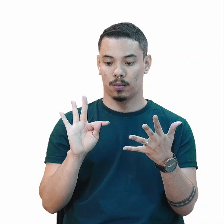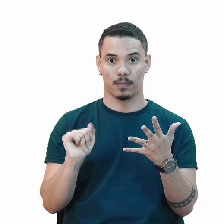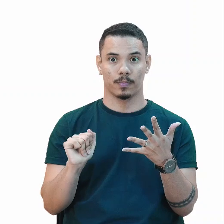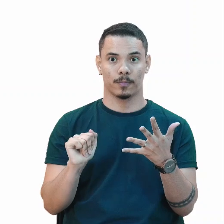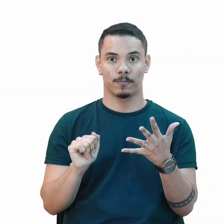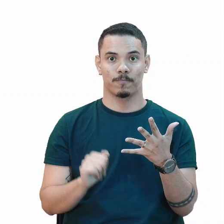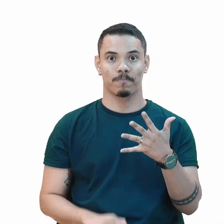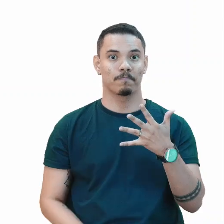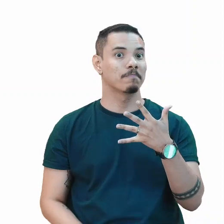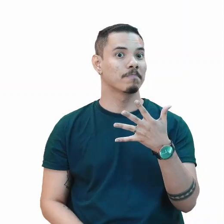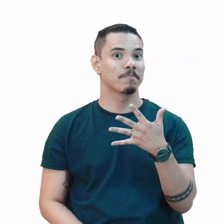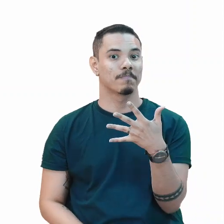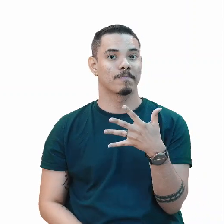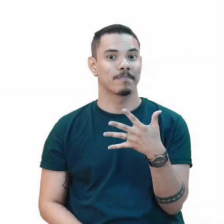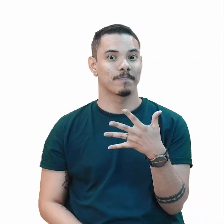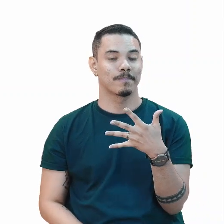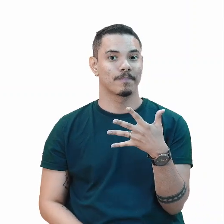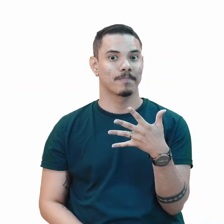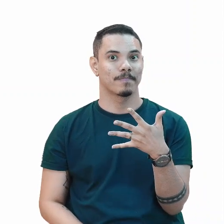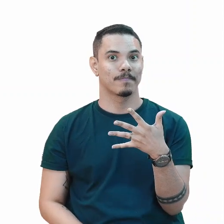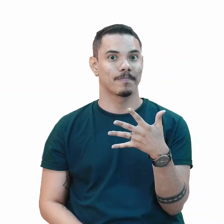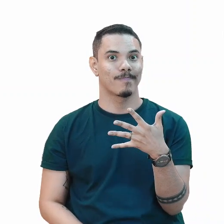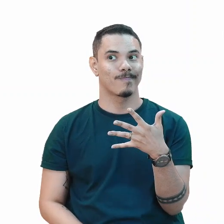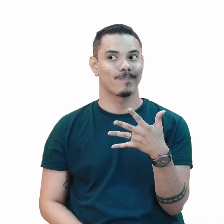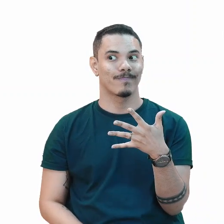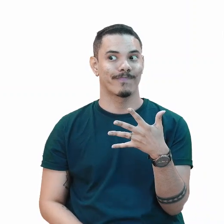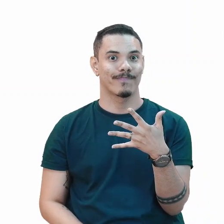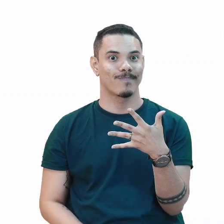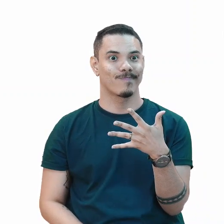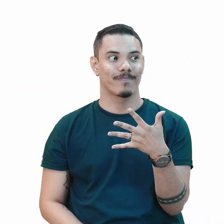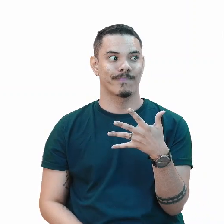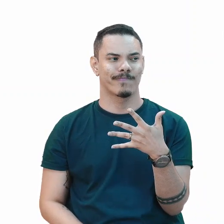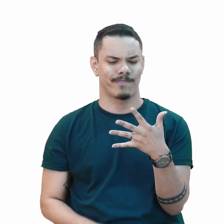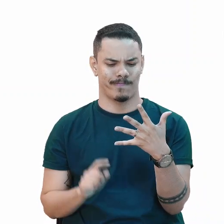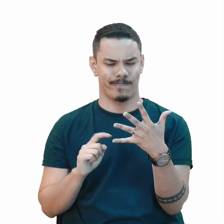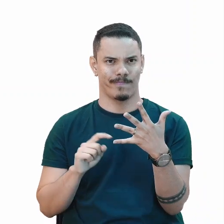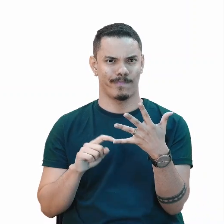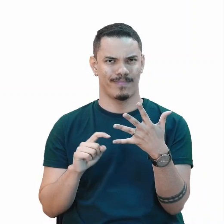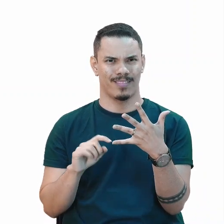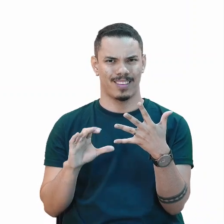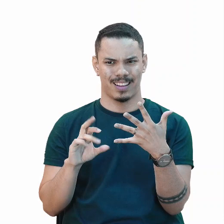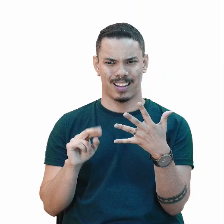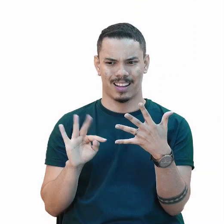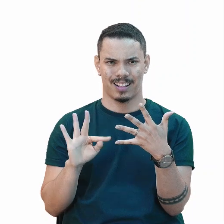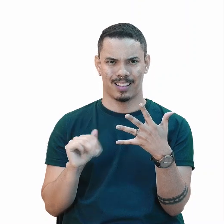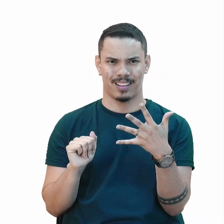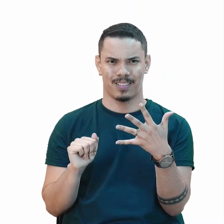Creta? Será que Creta é o